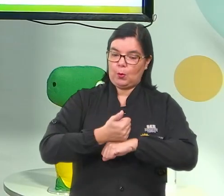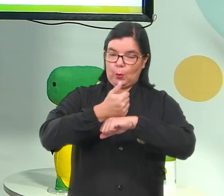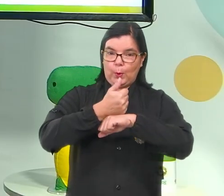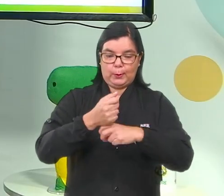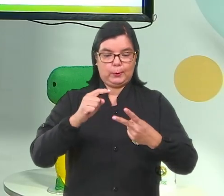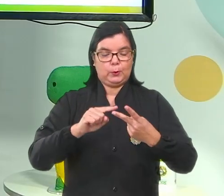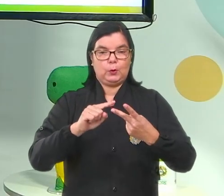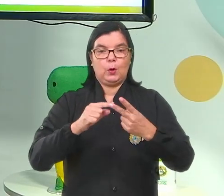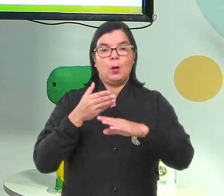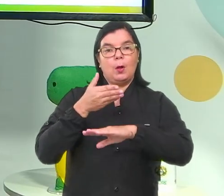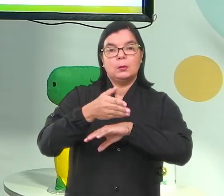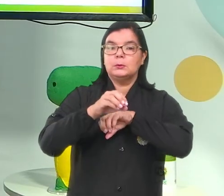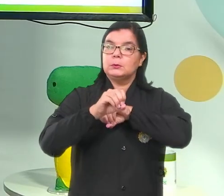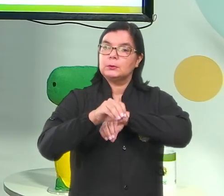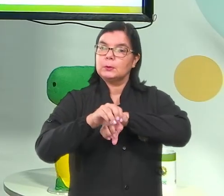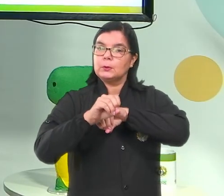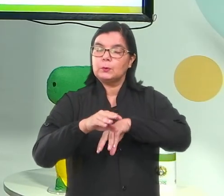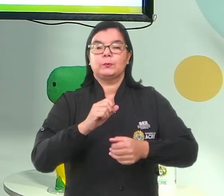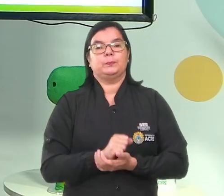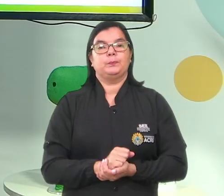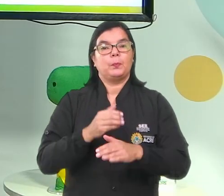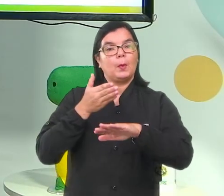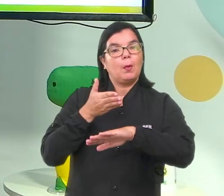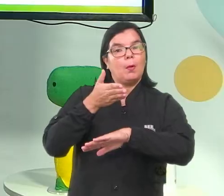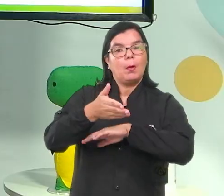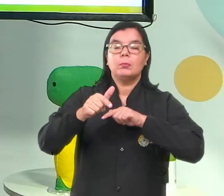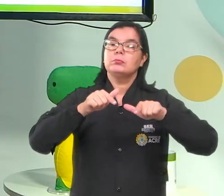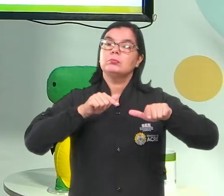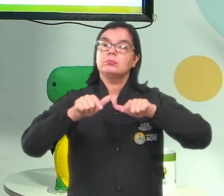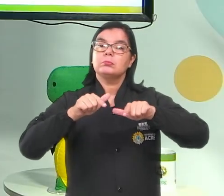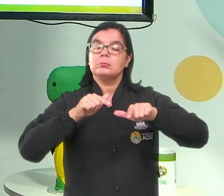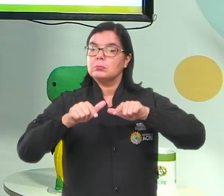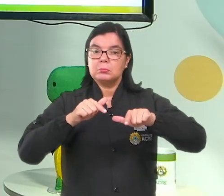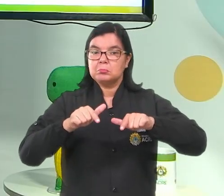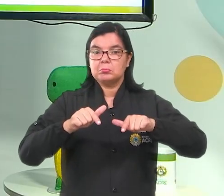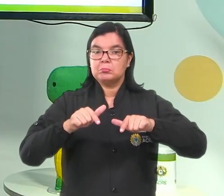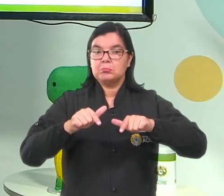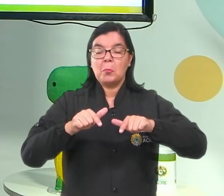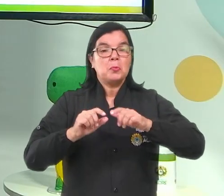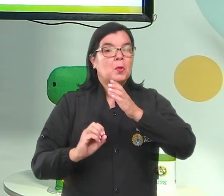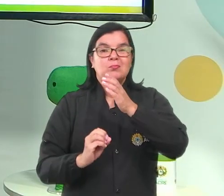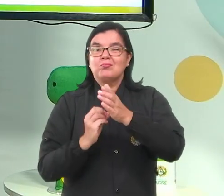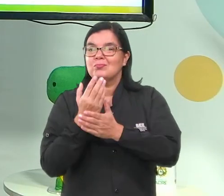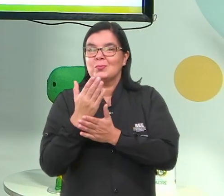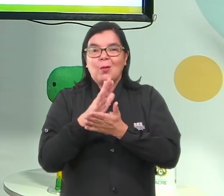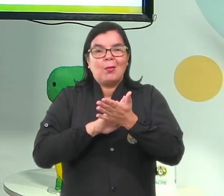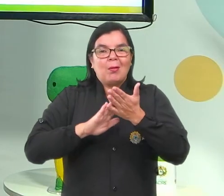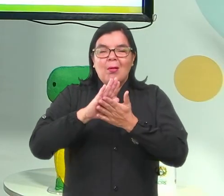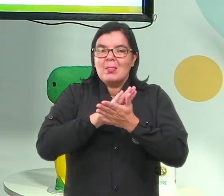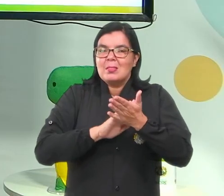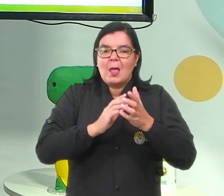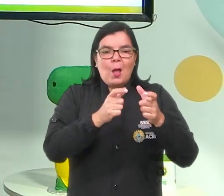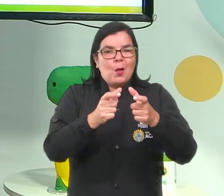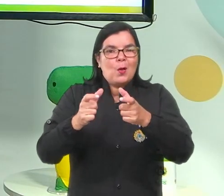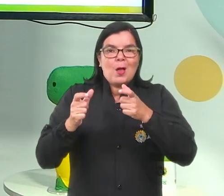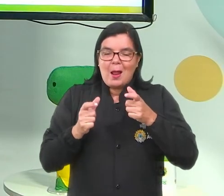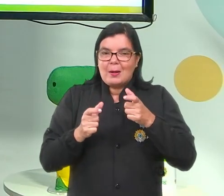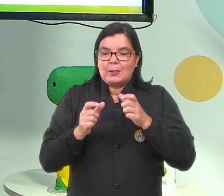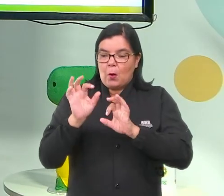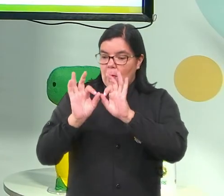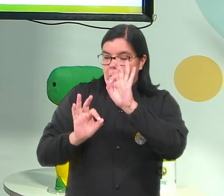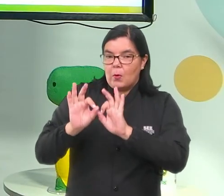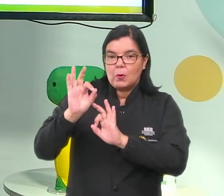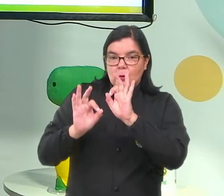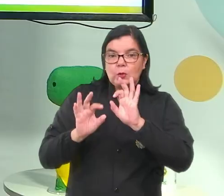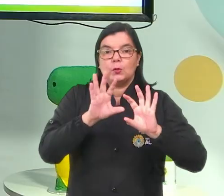vida, o acesso à educação, o acesso ao trabalho, ou seja, não se criou um cenário preparando